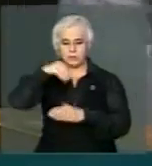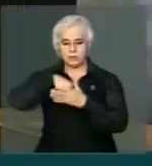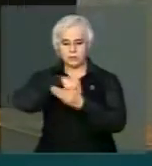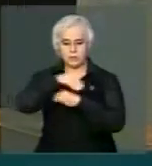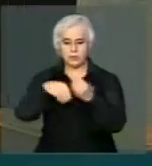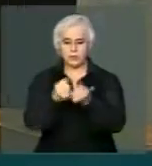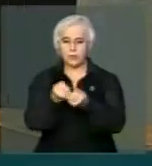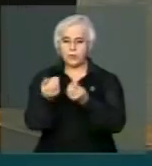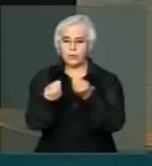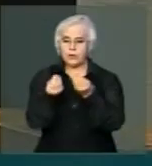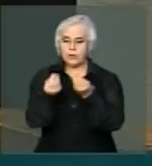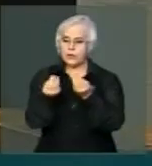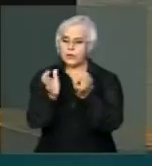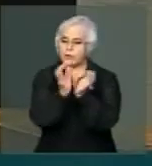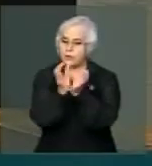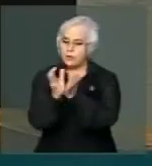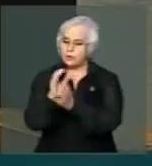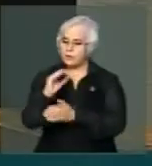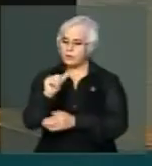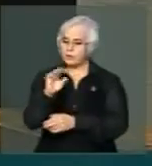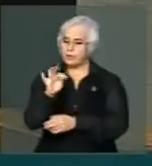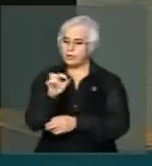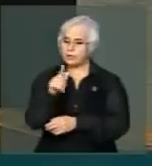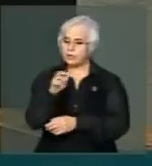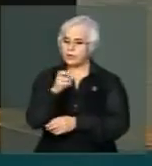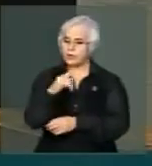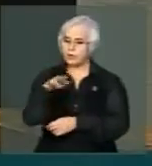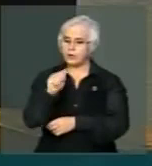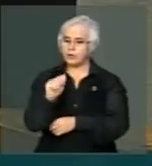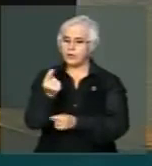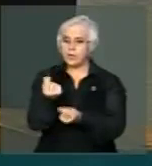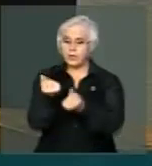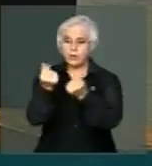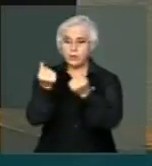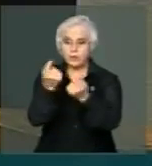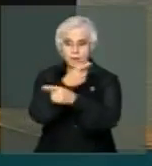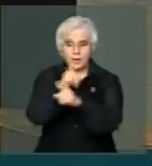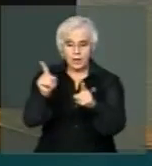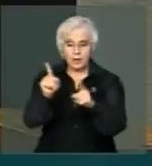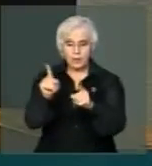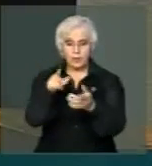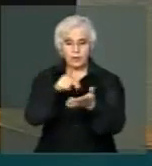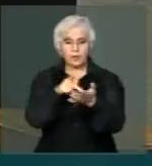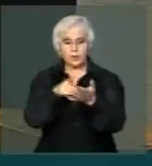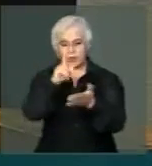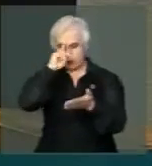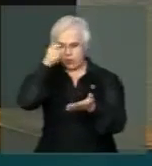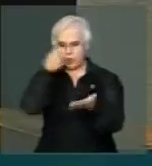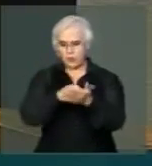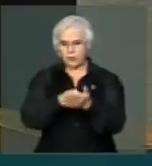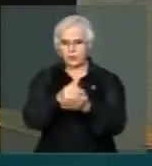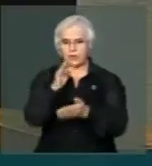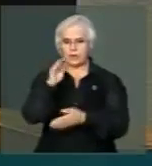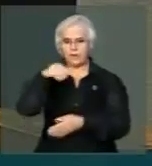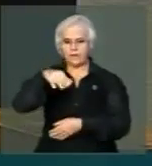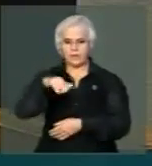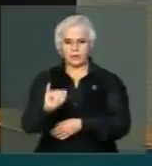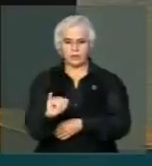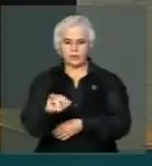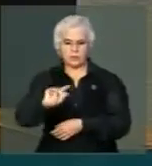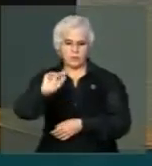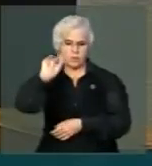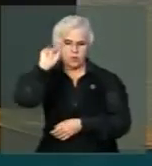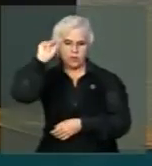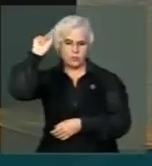categoria econômica. Ele não é nenhuma categoria econômica. Foi uma imposição do Fundo Monetário